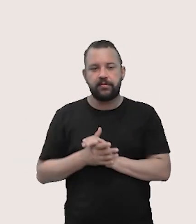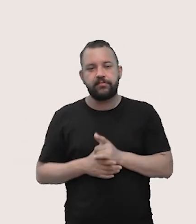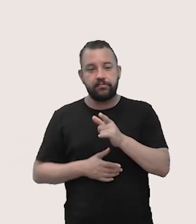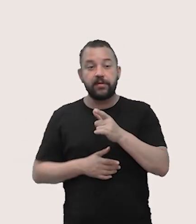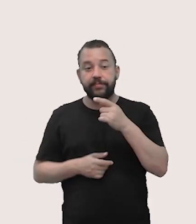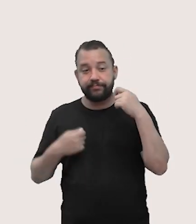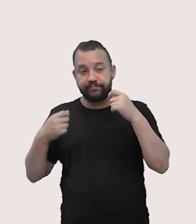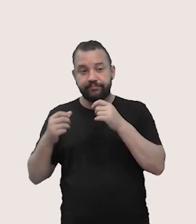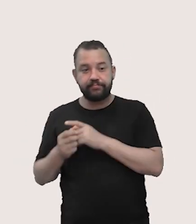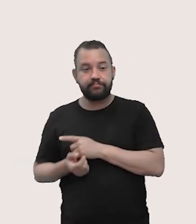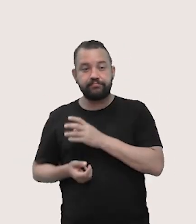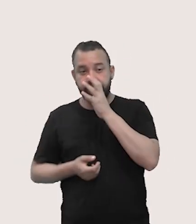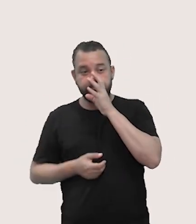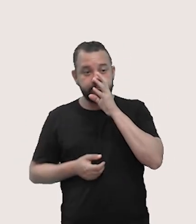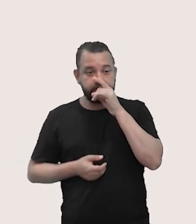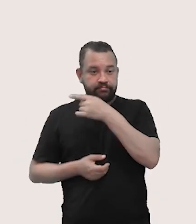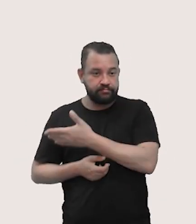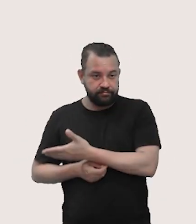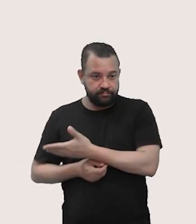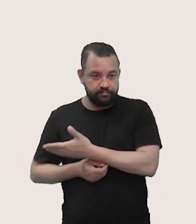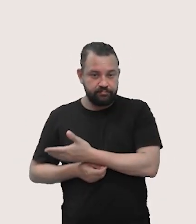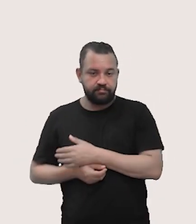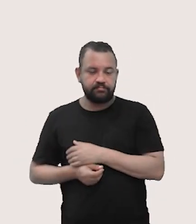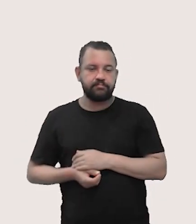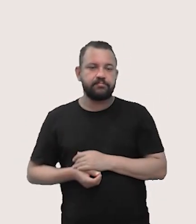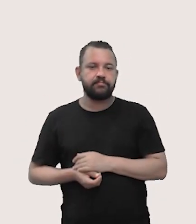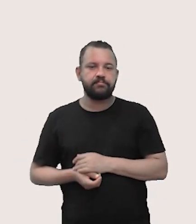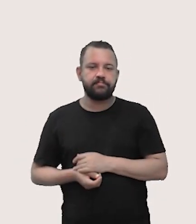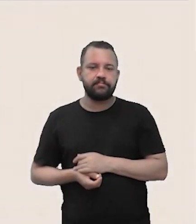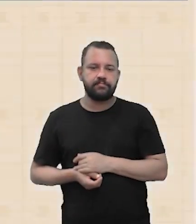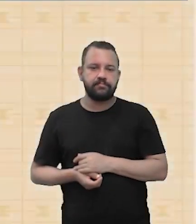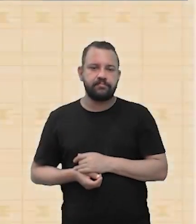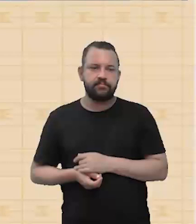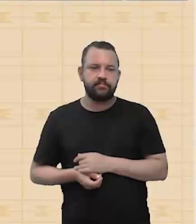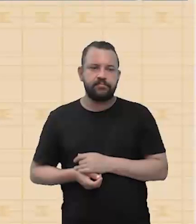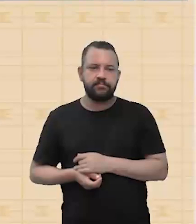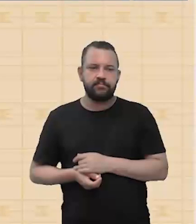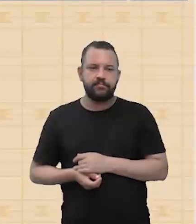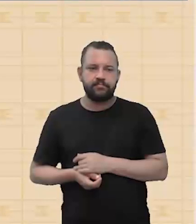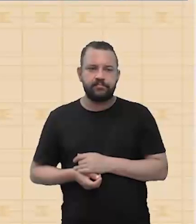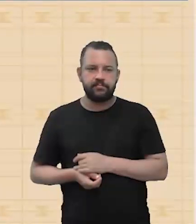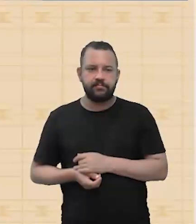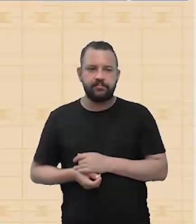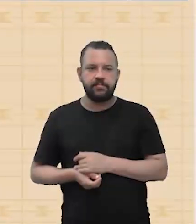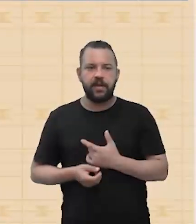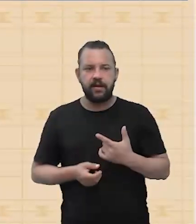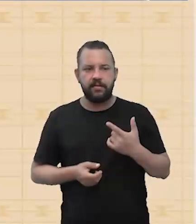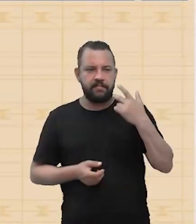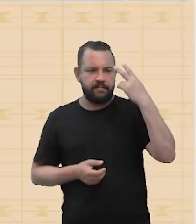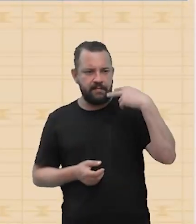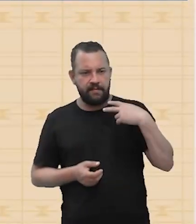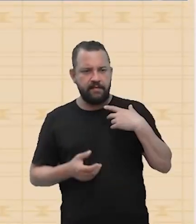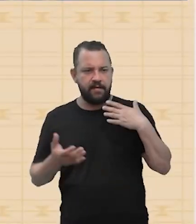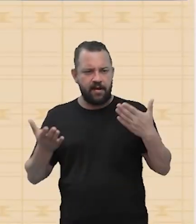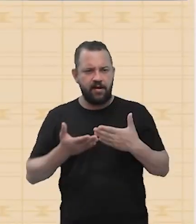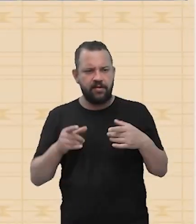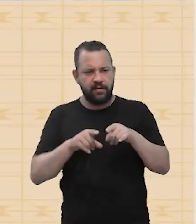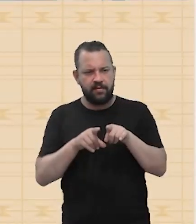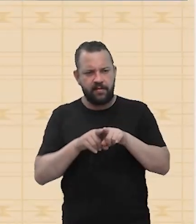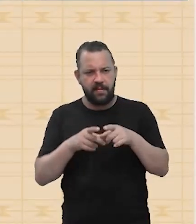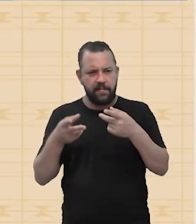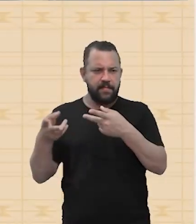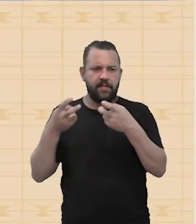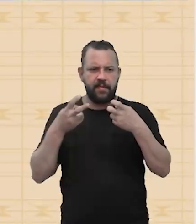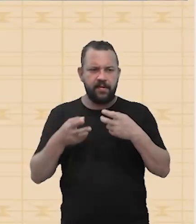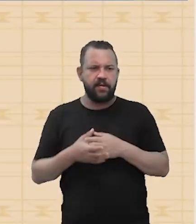movimento de translação. Robertão, bota também essa imagem aí que eu quero que o povo me veja e veja essa foto, Robertão. Muito bem, Robertão. Olha